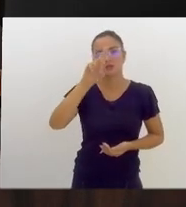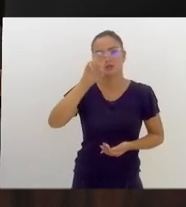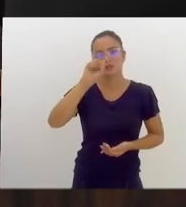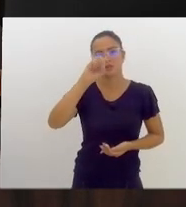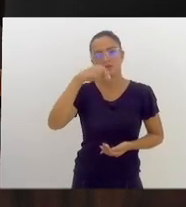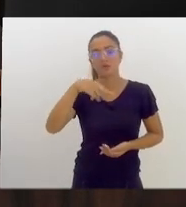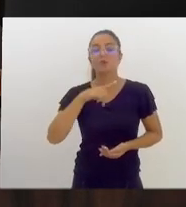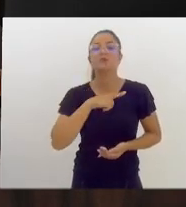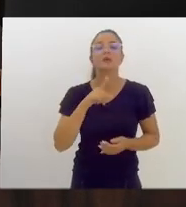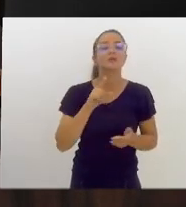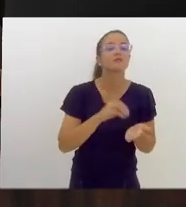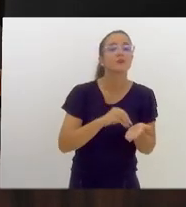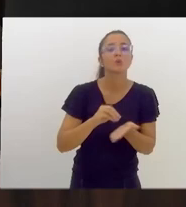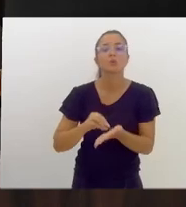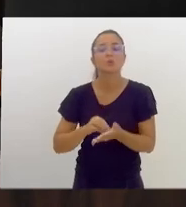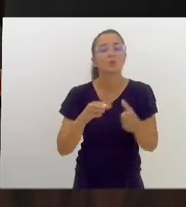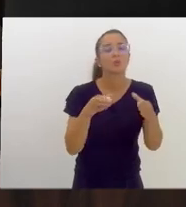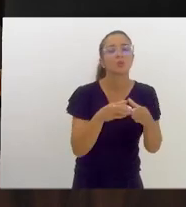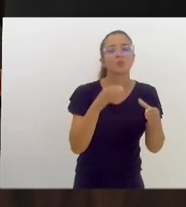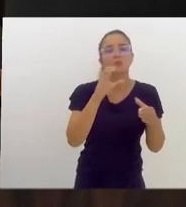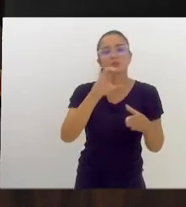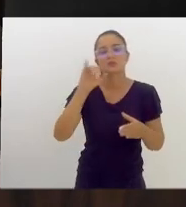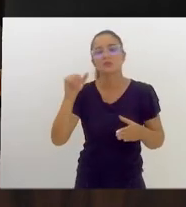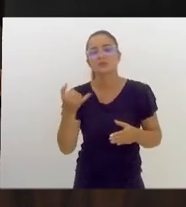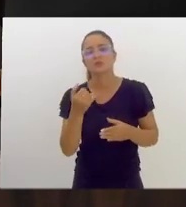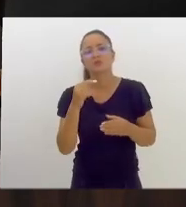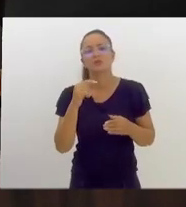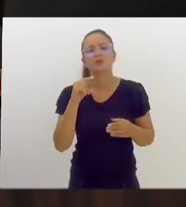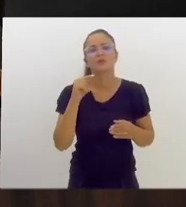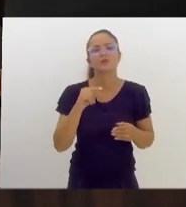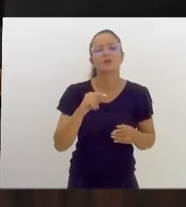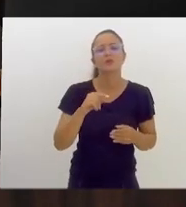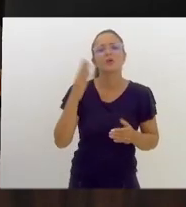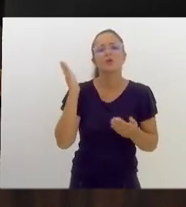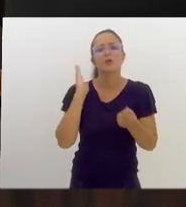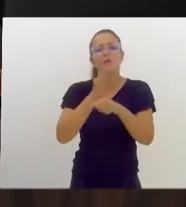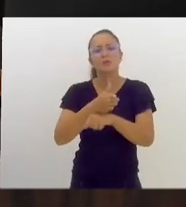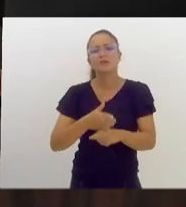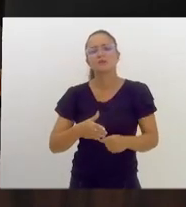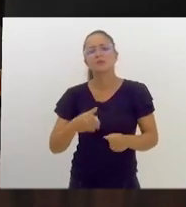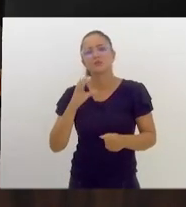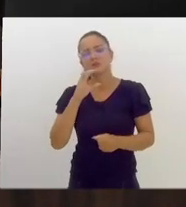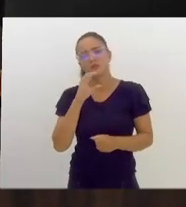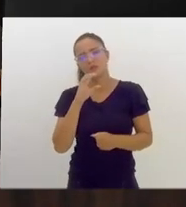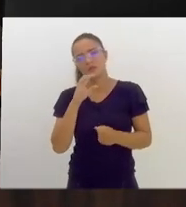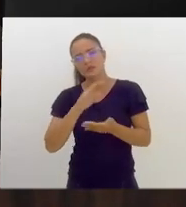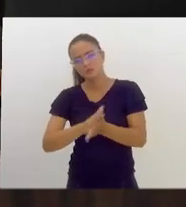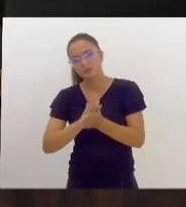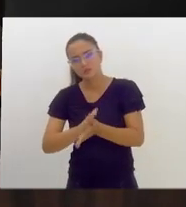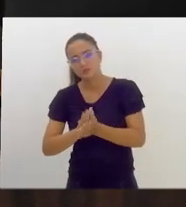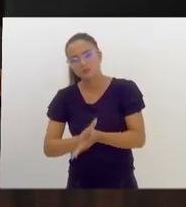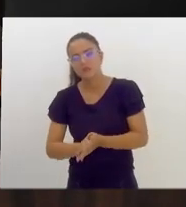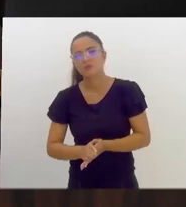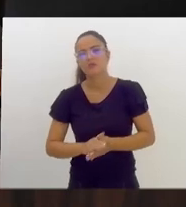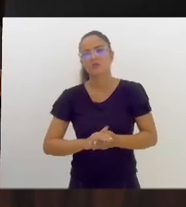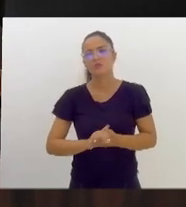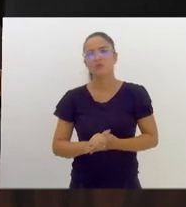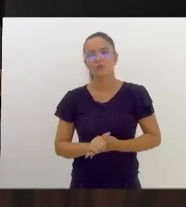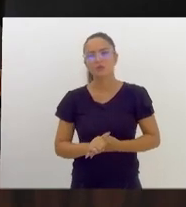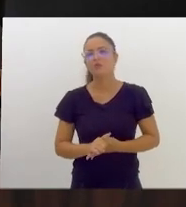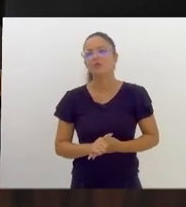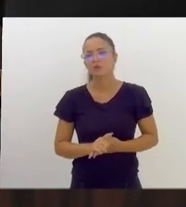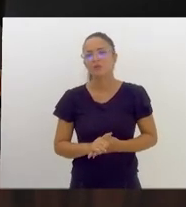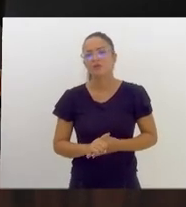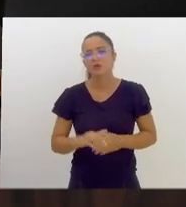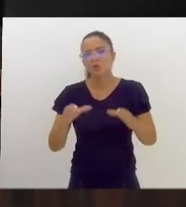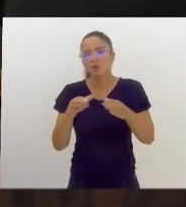das Comissões de Constituição e Justiça, combate à discriminação e preconceito racial, cor, etnia, religião e procedência